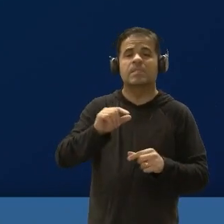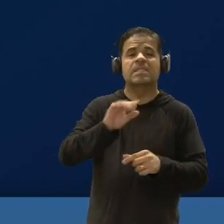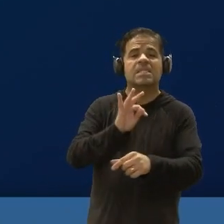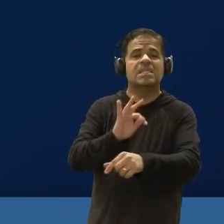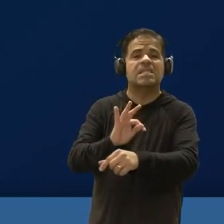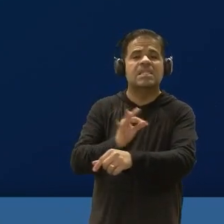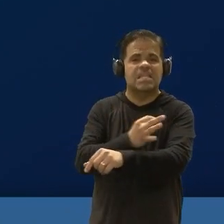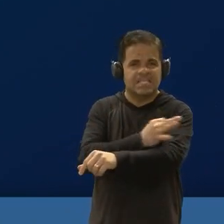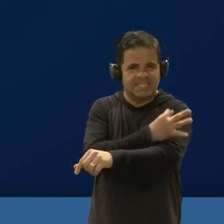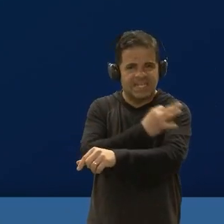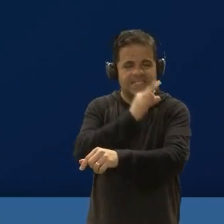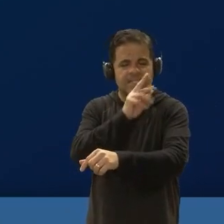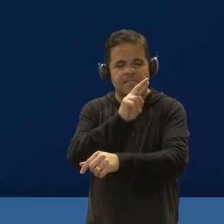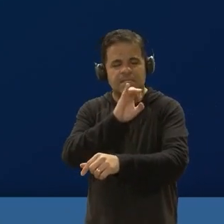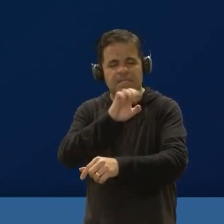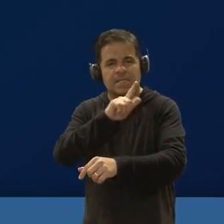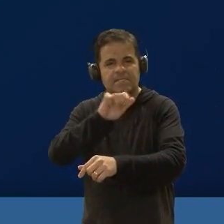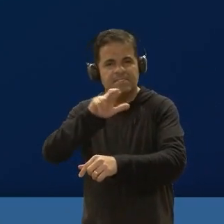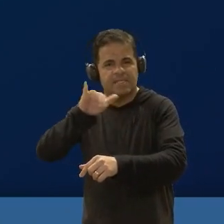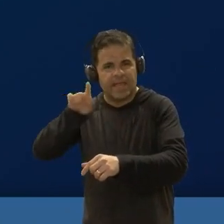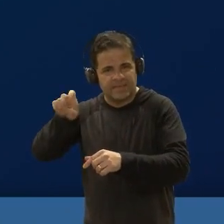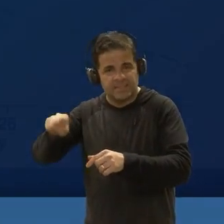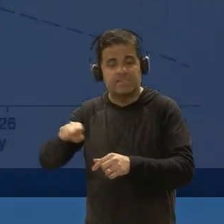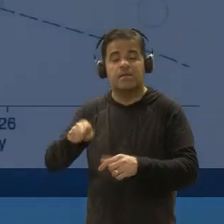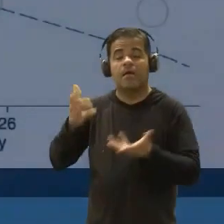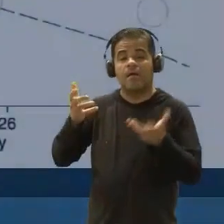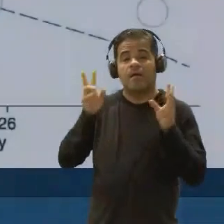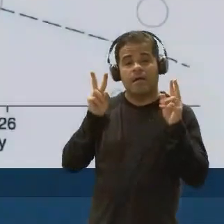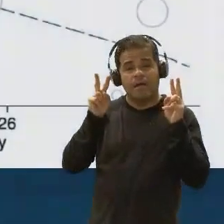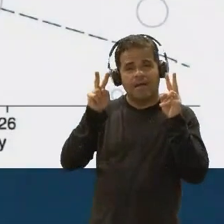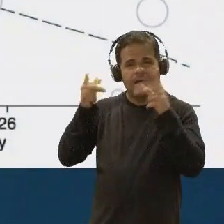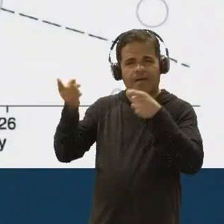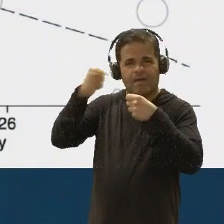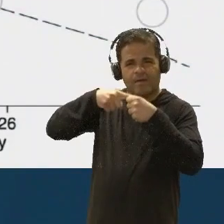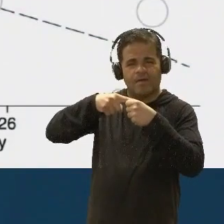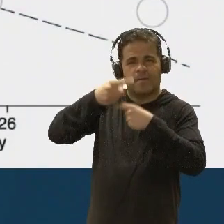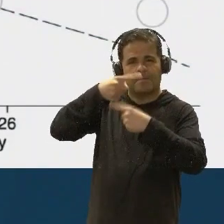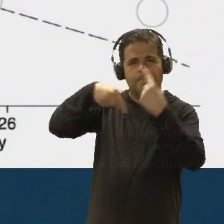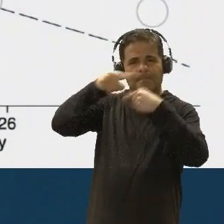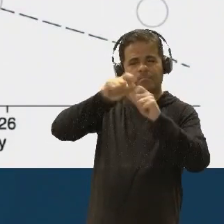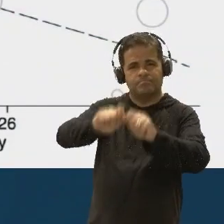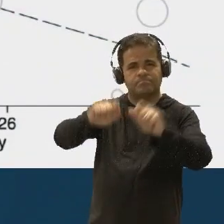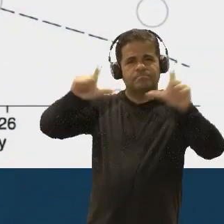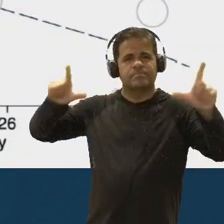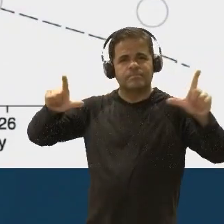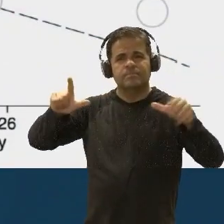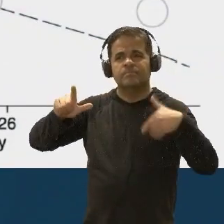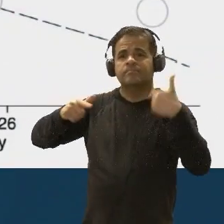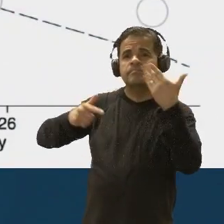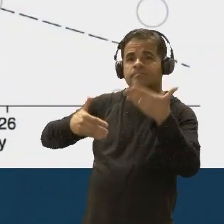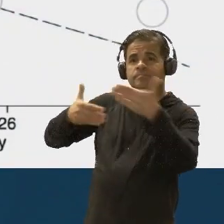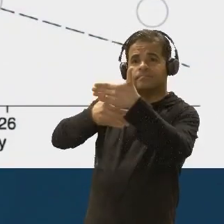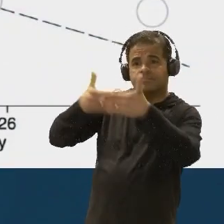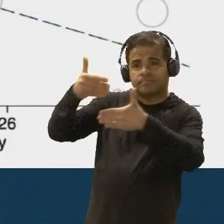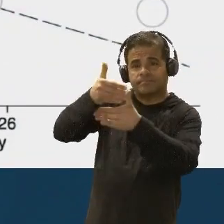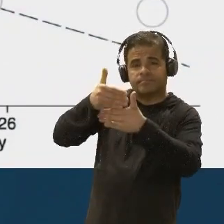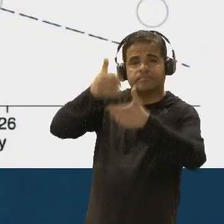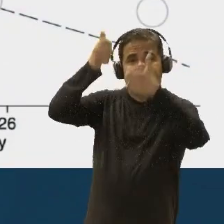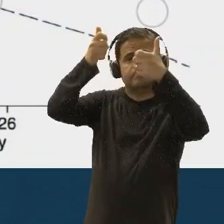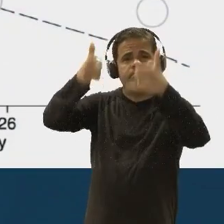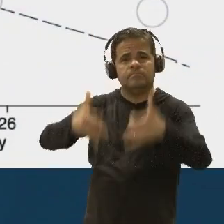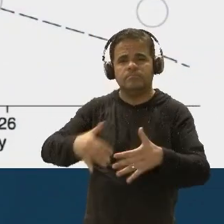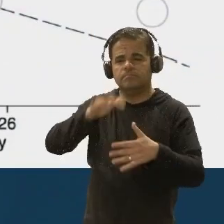triglicérides. Aqui, eu queria voltar um pouquinho nesse slide que fala das